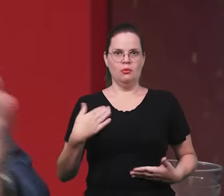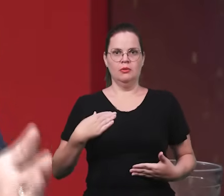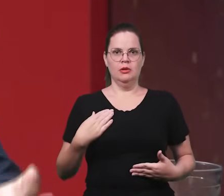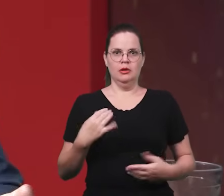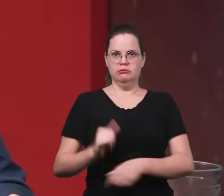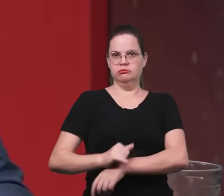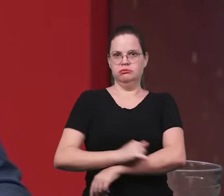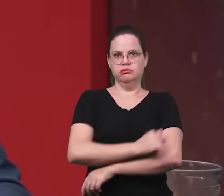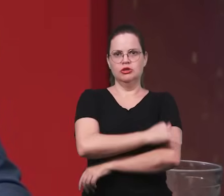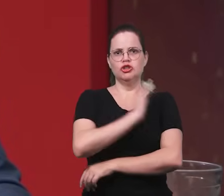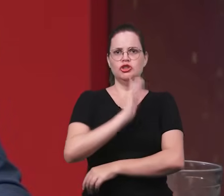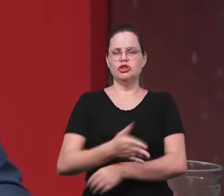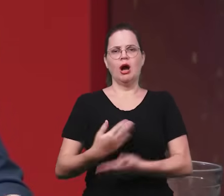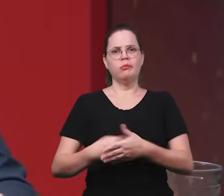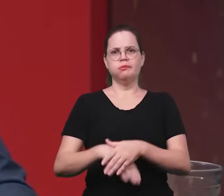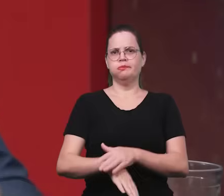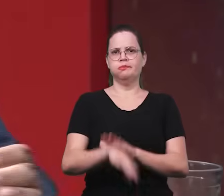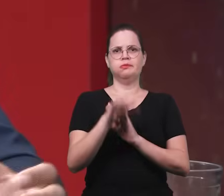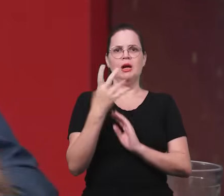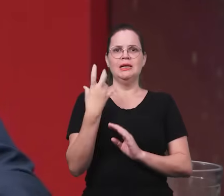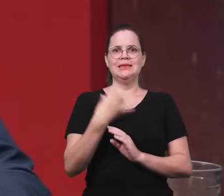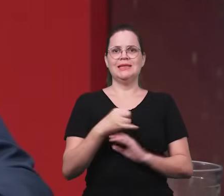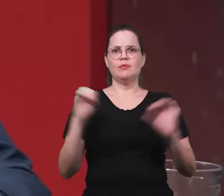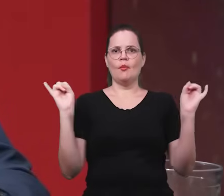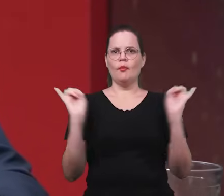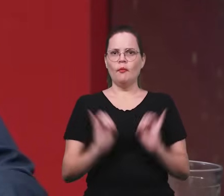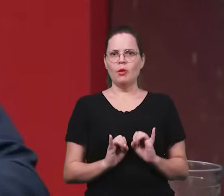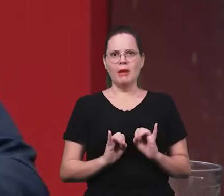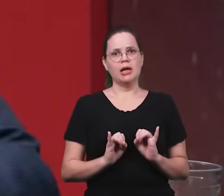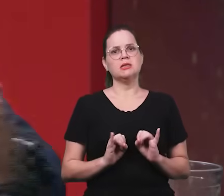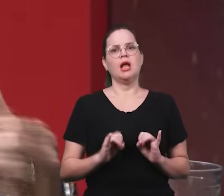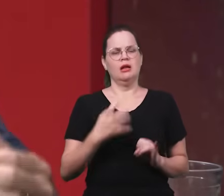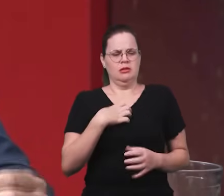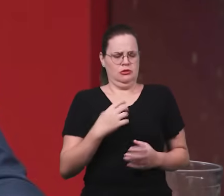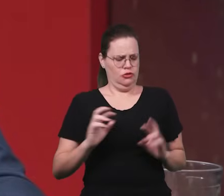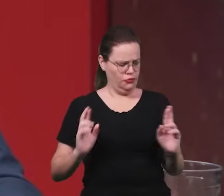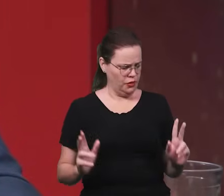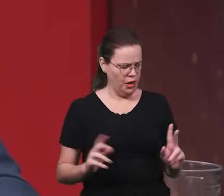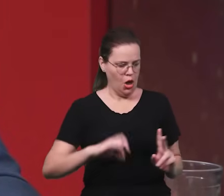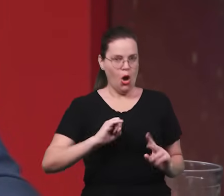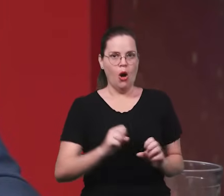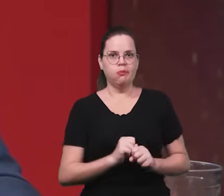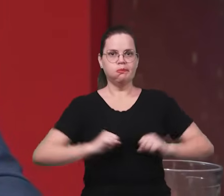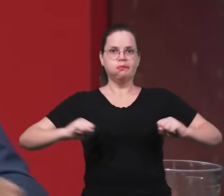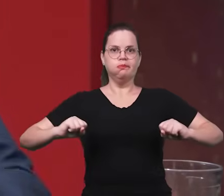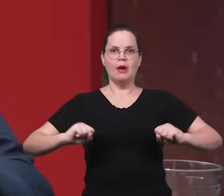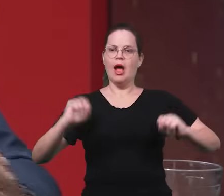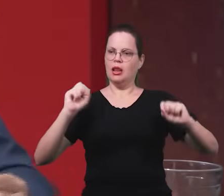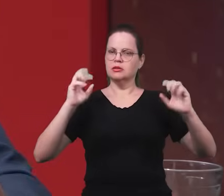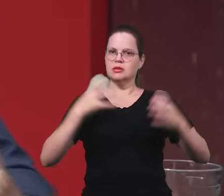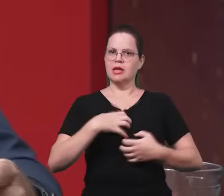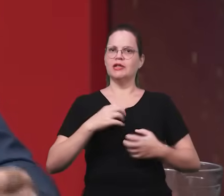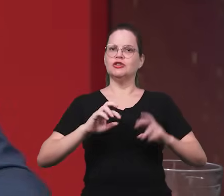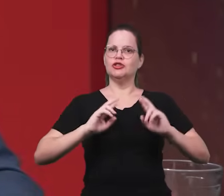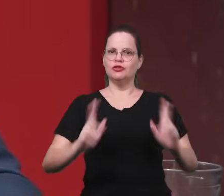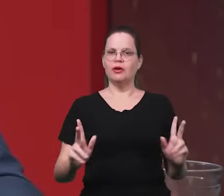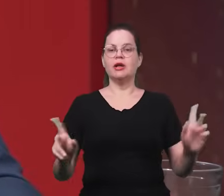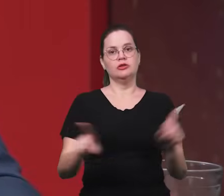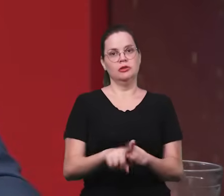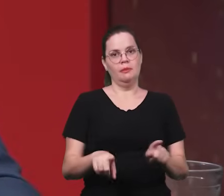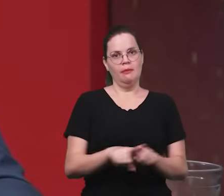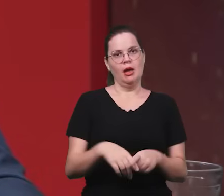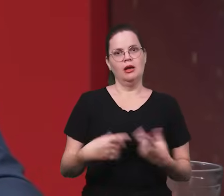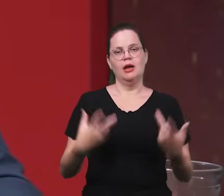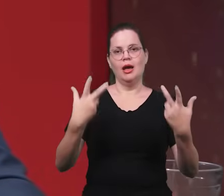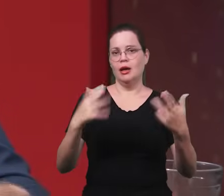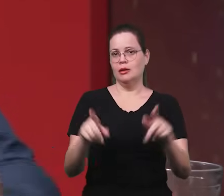já está acostumada com o seu peso. Ela sente uma diferença quando ela engorda ou quando ela emagrece. Então ela vê alguns resultados. E a mesma